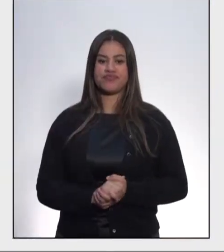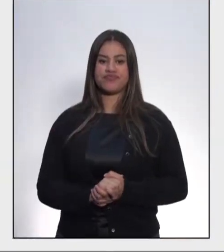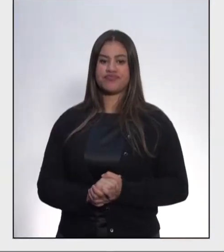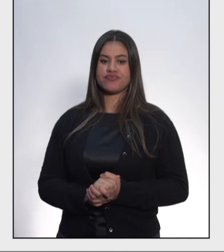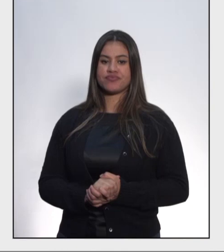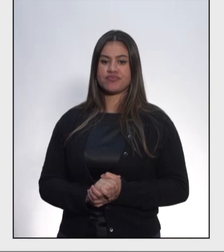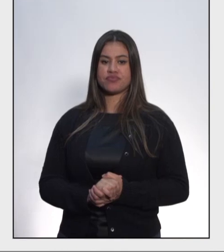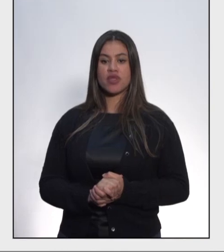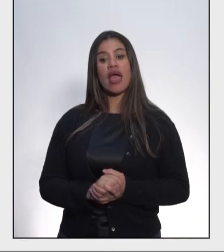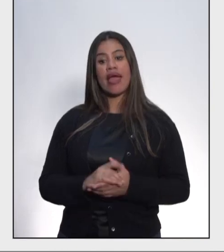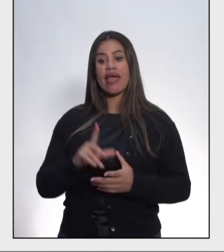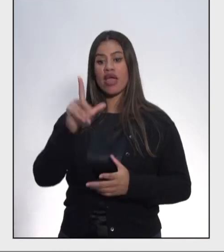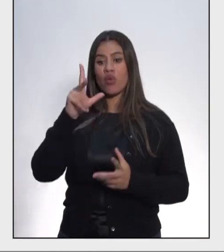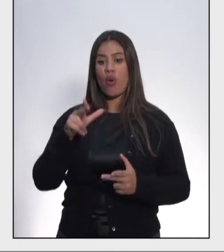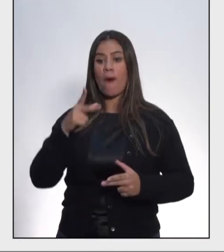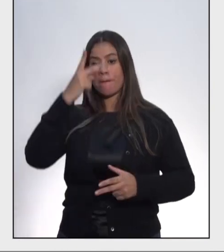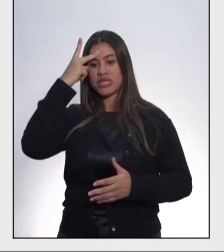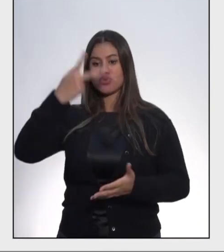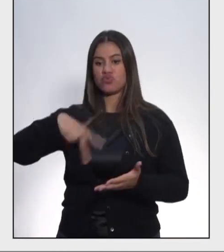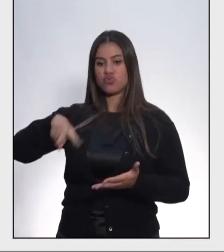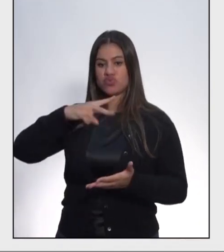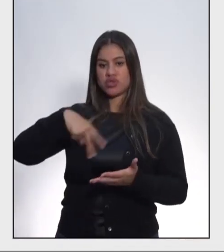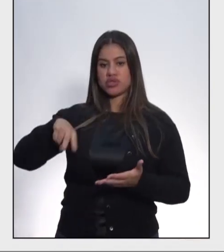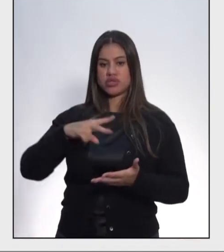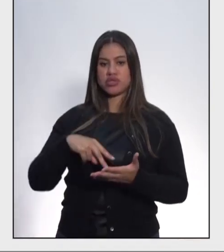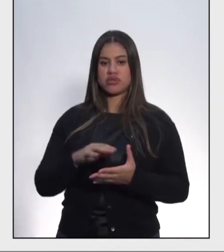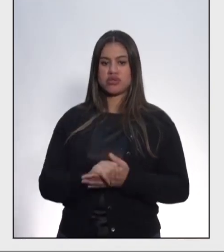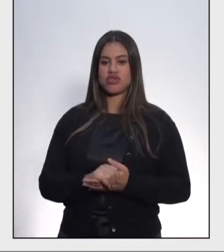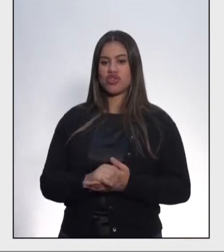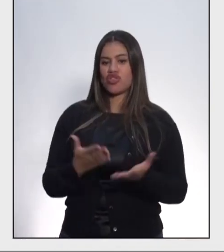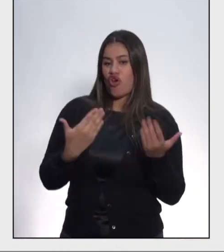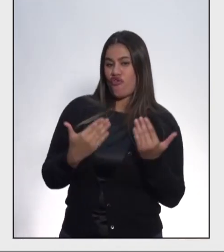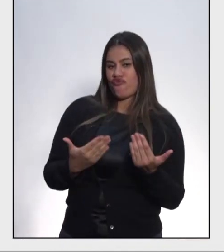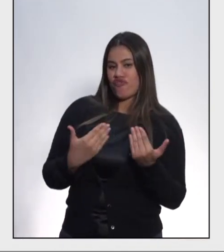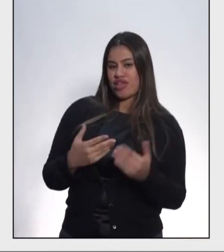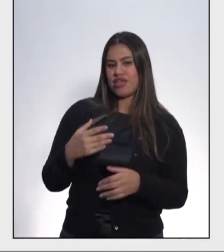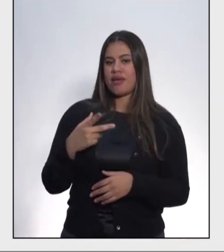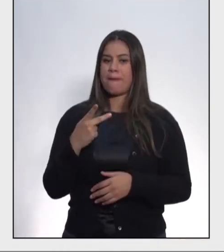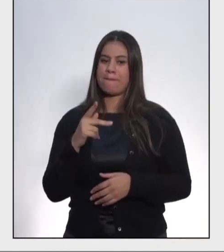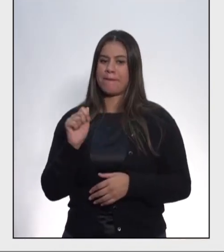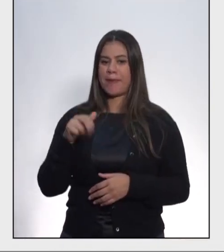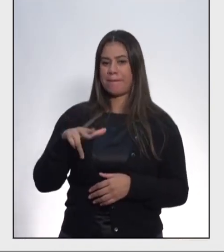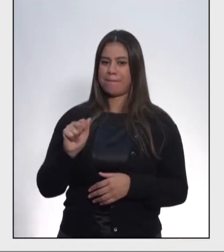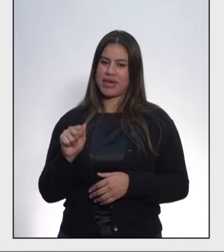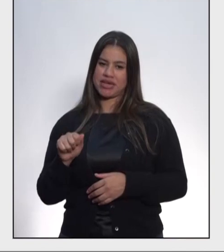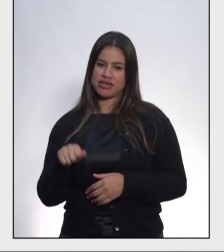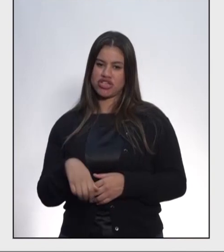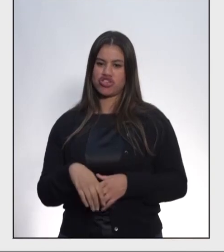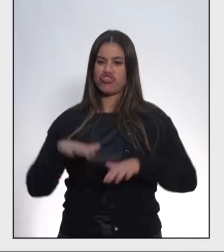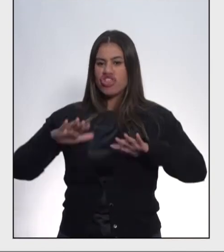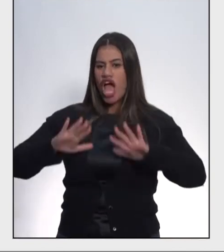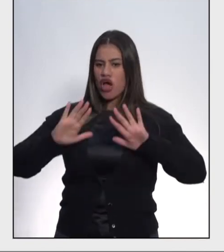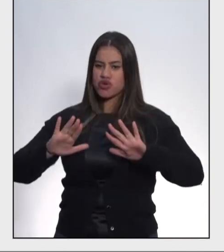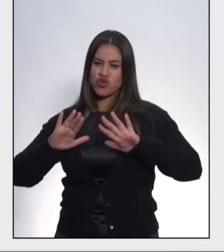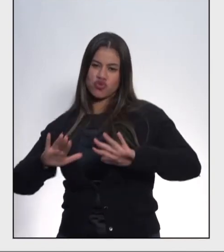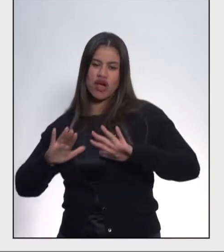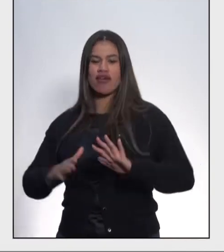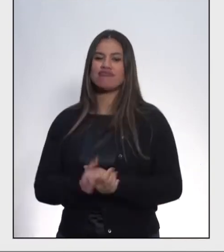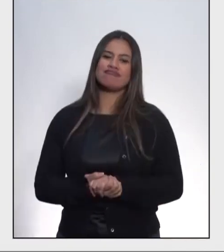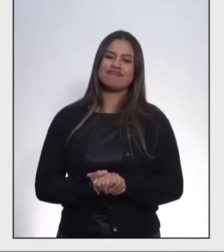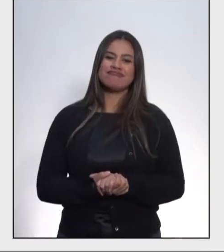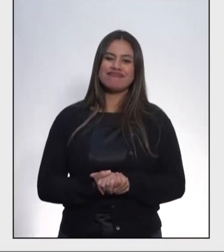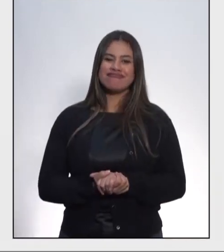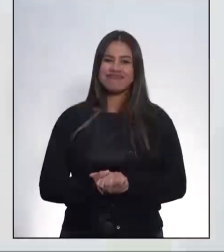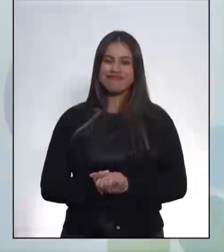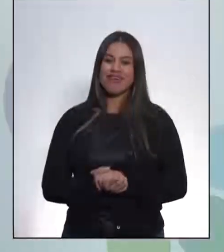eles fizeram a formação de uma pessoa dançando. Novinha, pam-pam, tá certo? Ai, ai, ai, chão, chão, chão. Tudo bem?